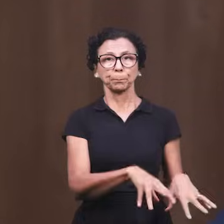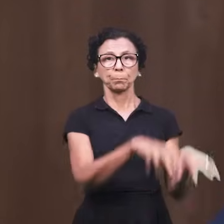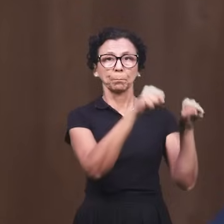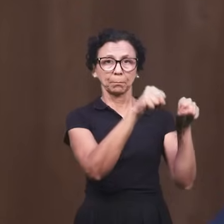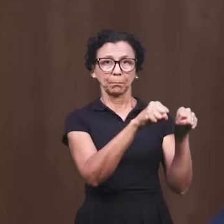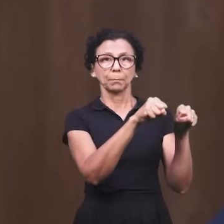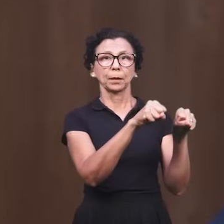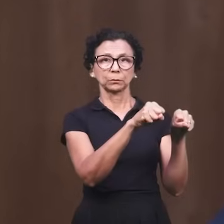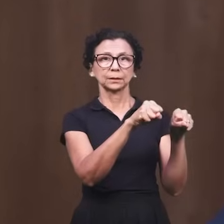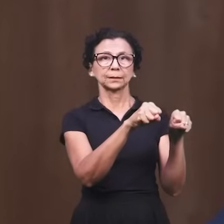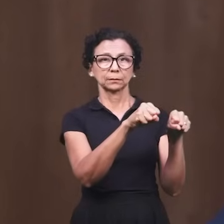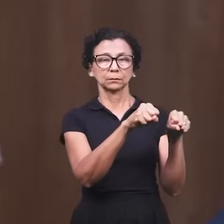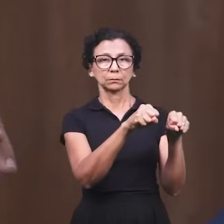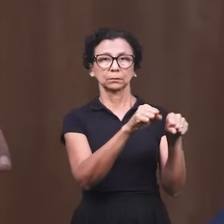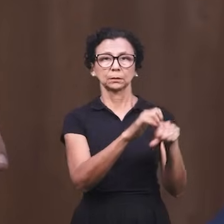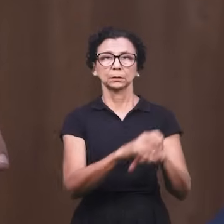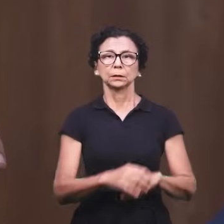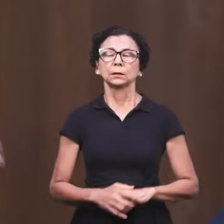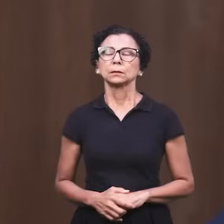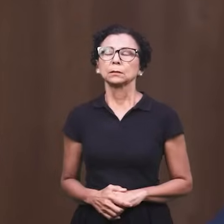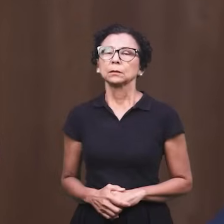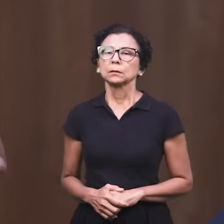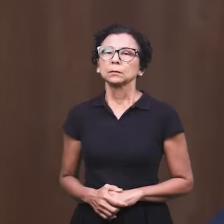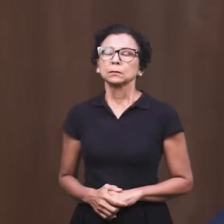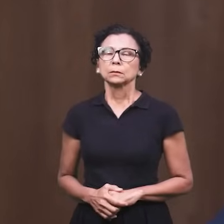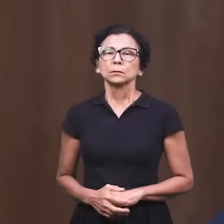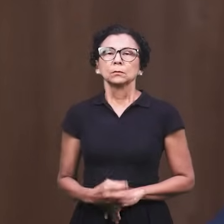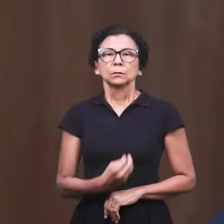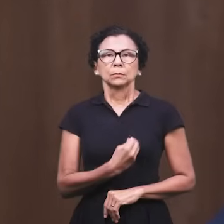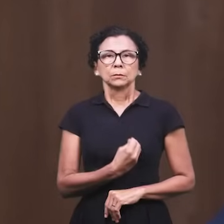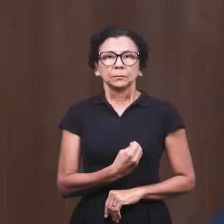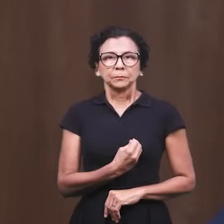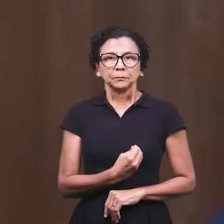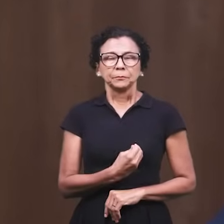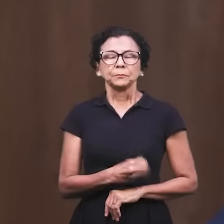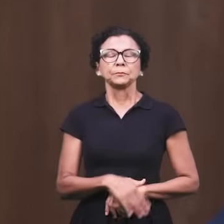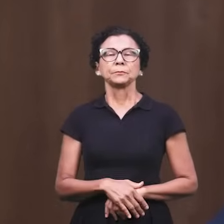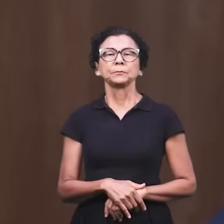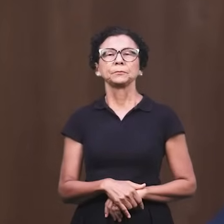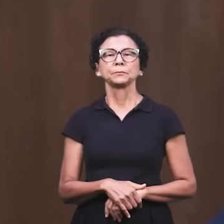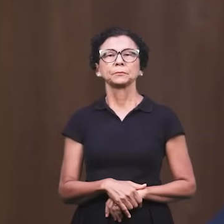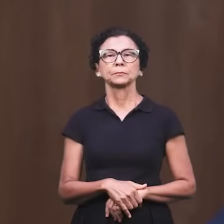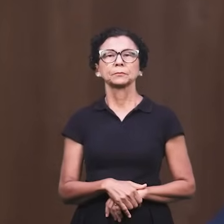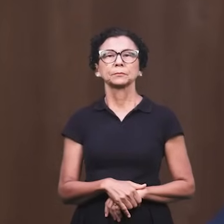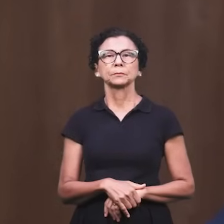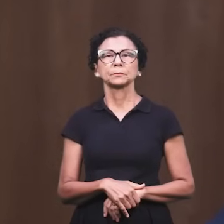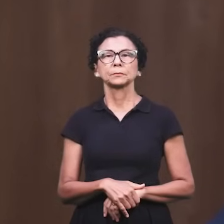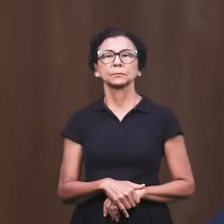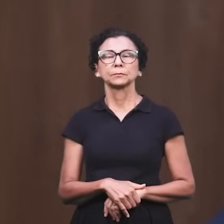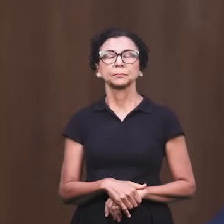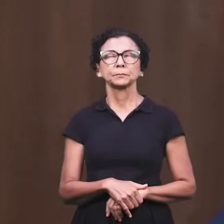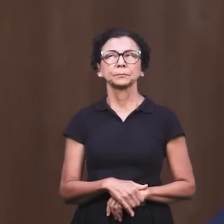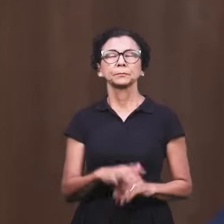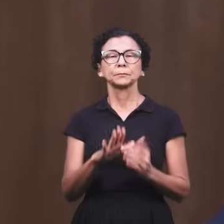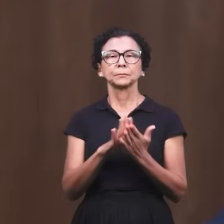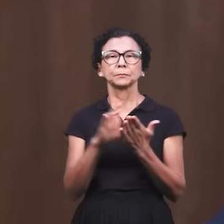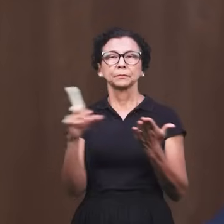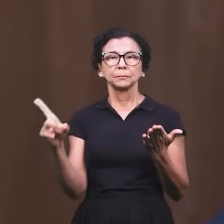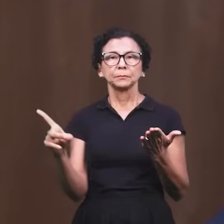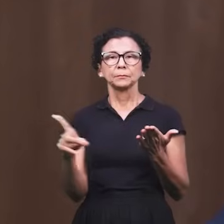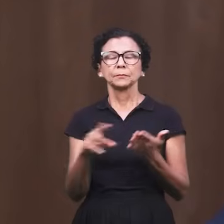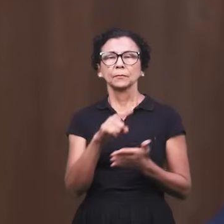vezes que você vive aquilo que a Bíblia diz, o conselho que a palavra do Senhor diz, por exemplo, você tem tempo para